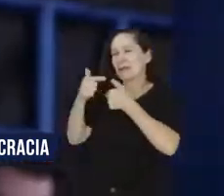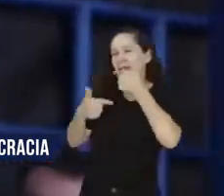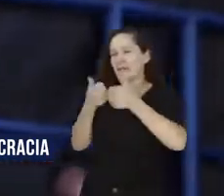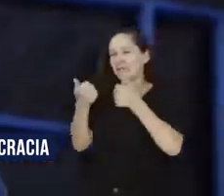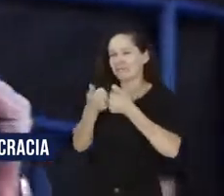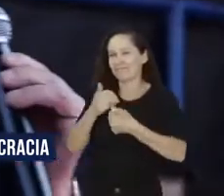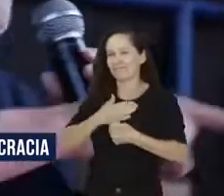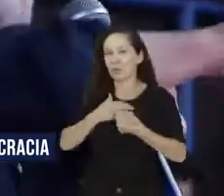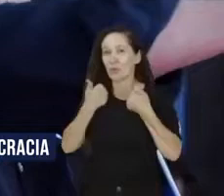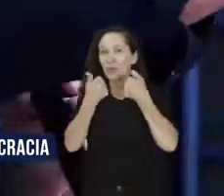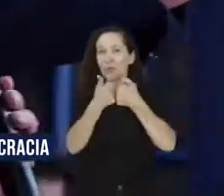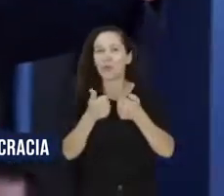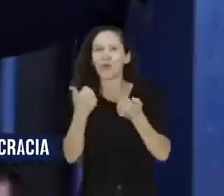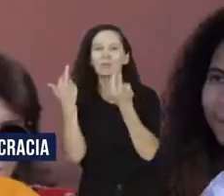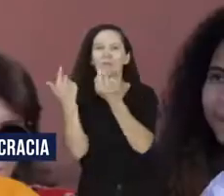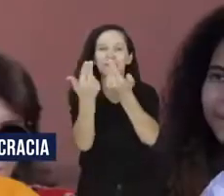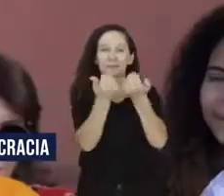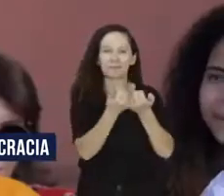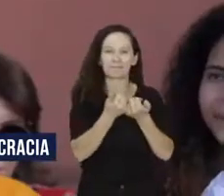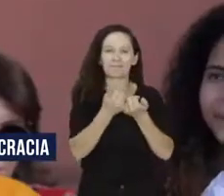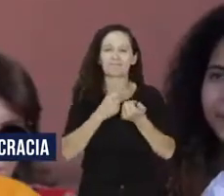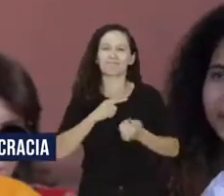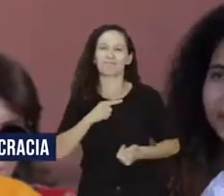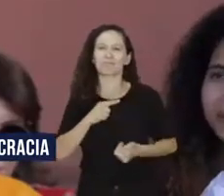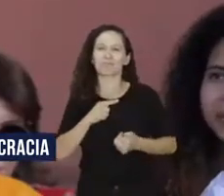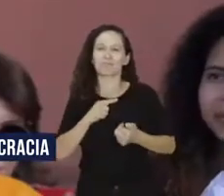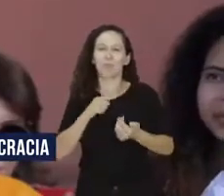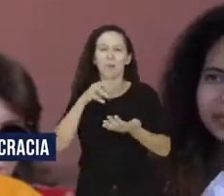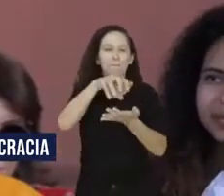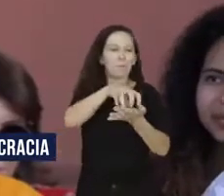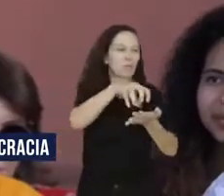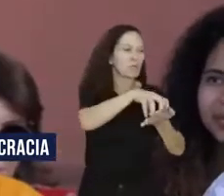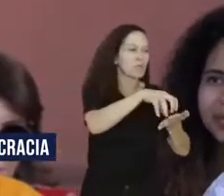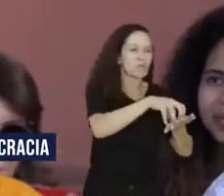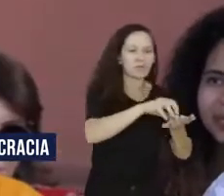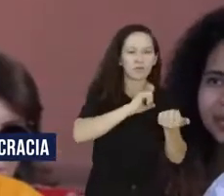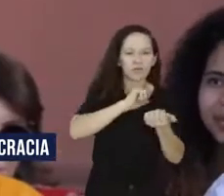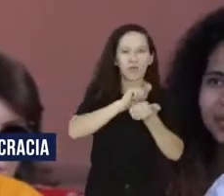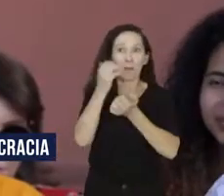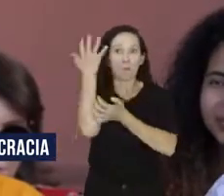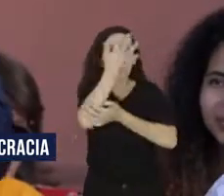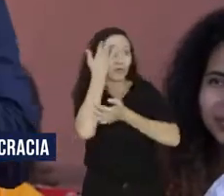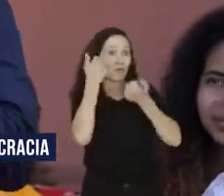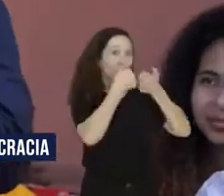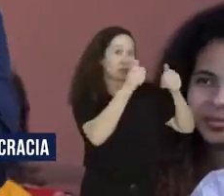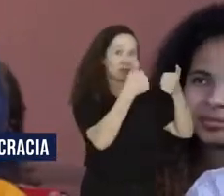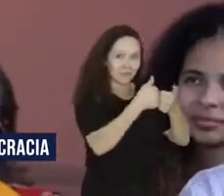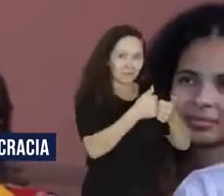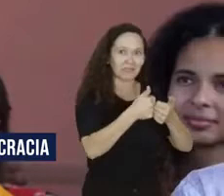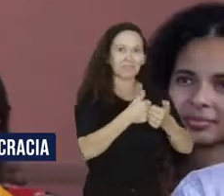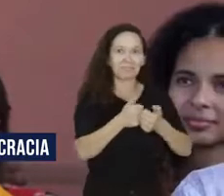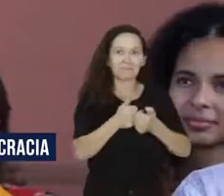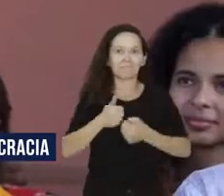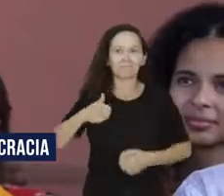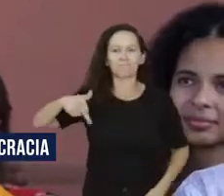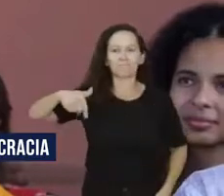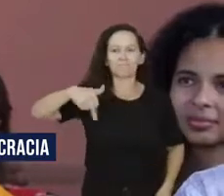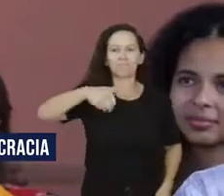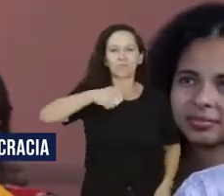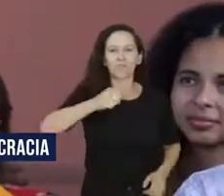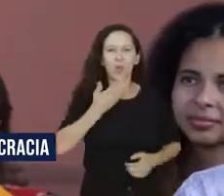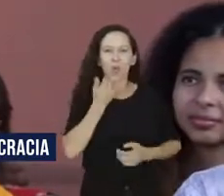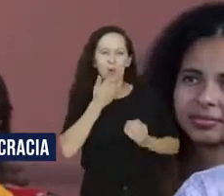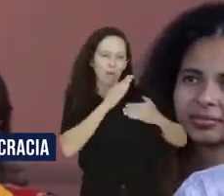ônibus, eu vinha pelo meio dos campos aqui para não me ver do ônibus. Eu vinha com a minha marmitinha, já